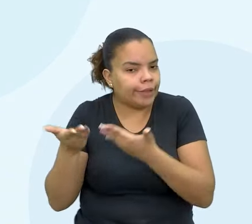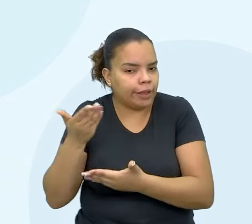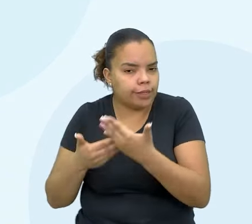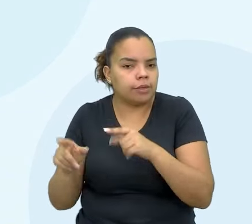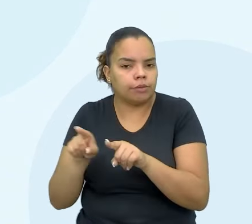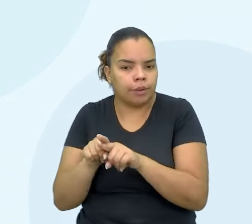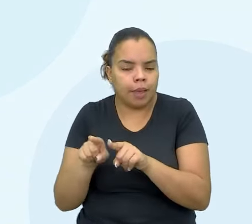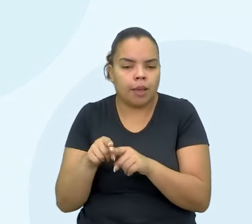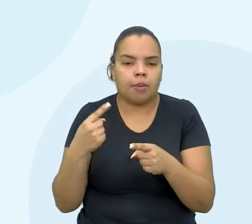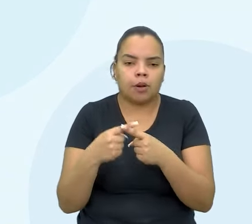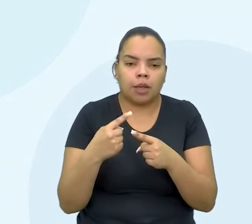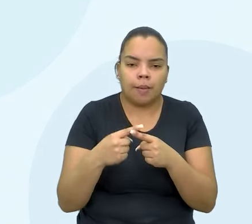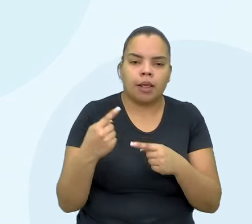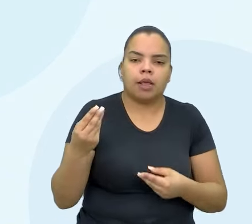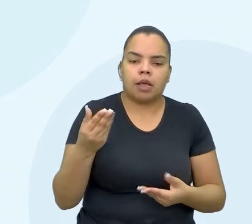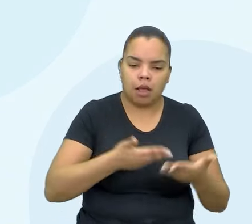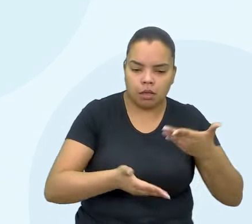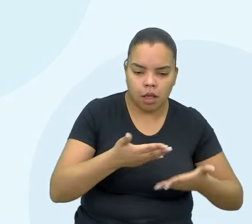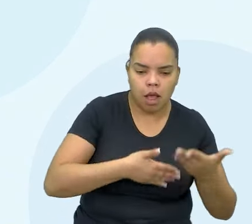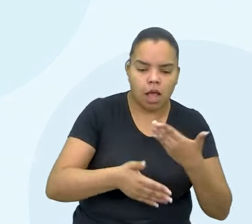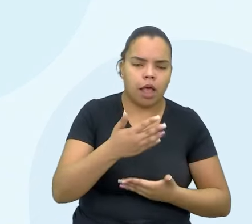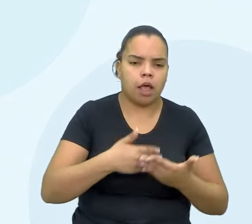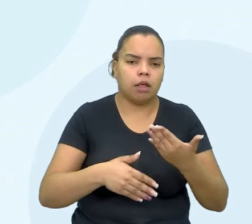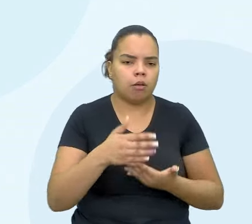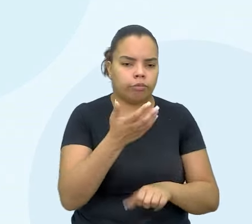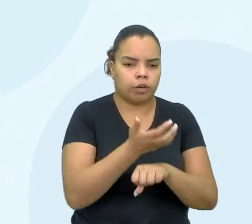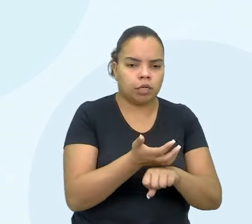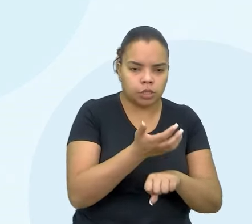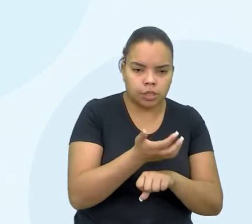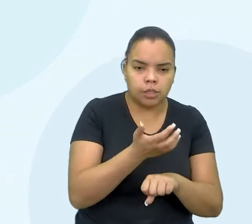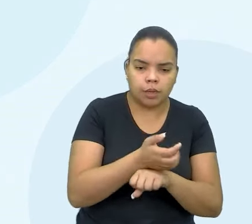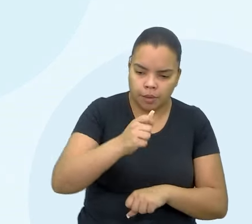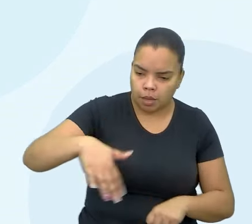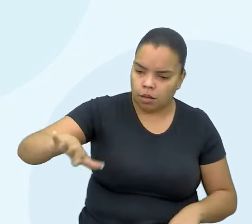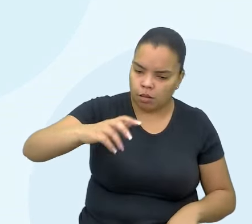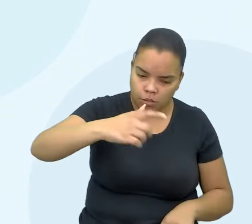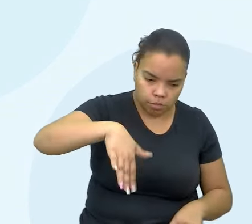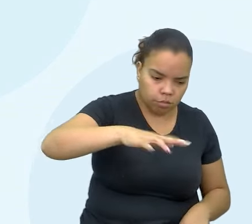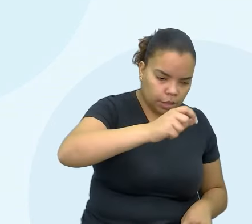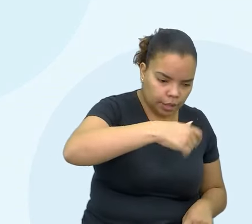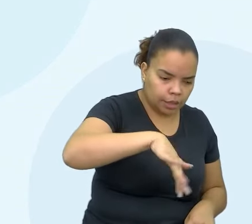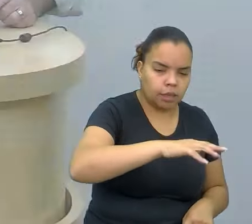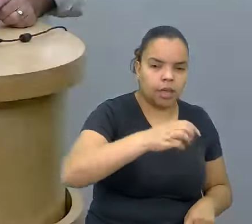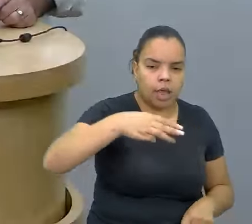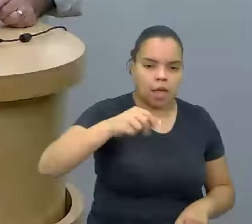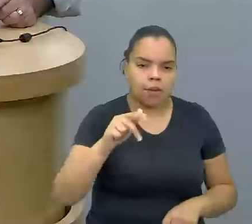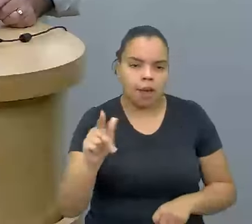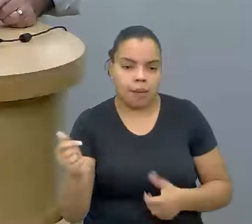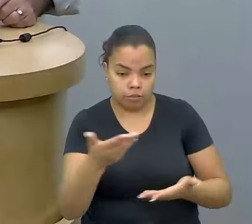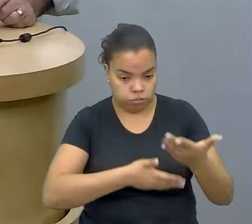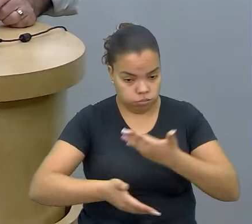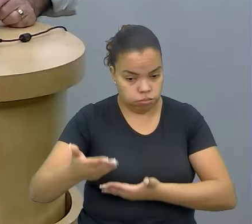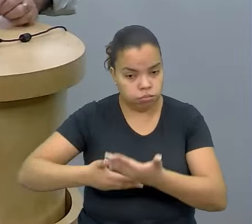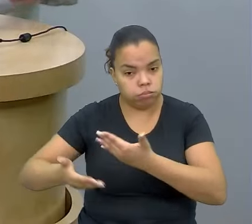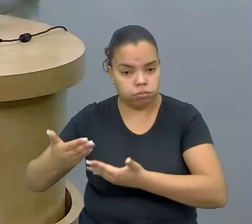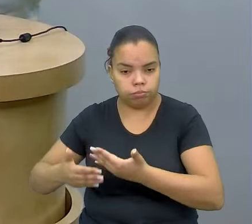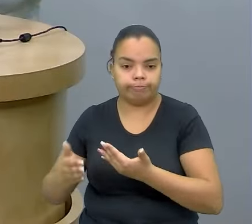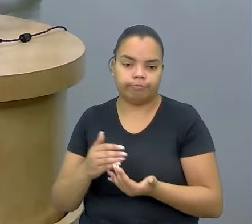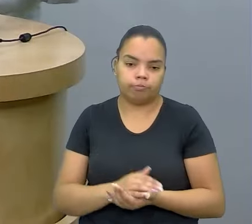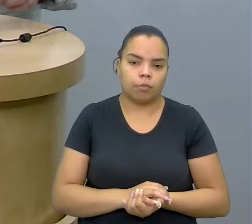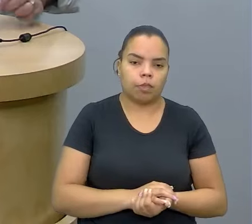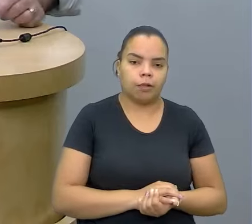a integração entre as áreas, né, Gisele? É extremamente importante. Sim, e o mapa ele é totalmente integrado, exato, né? Isso. Componentes.